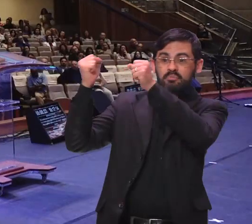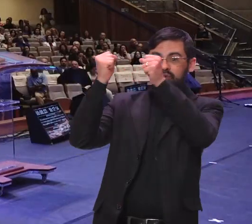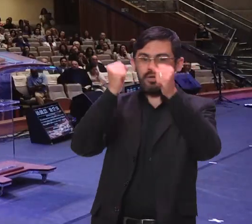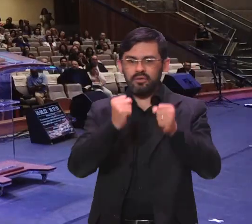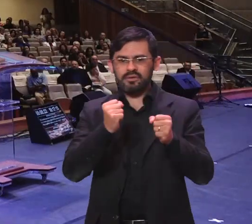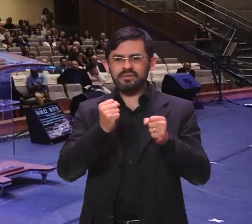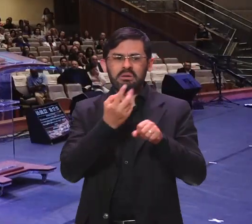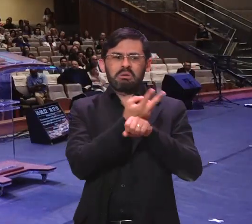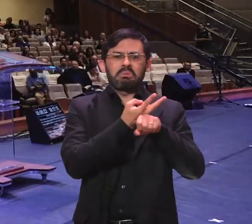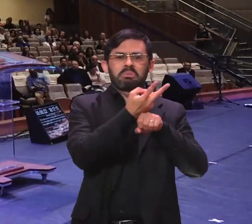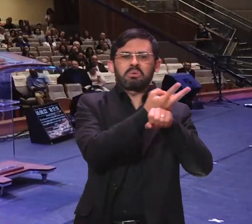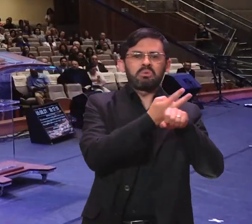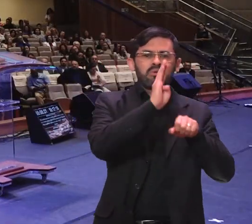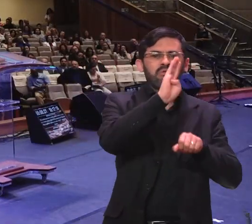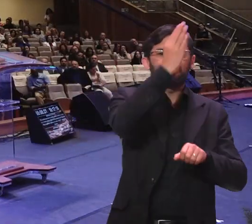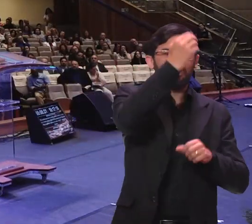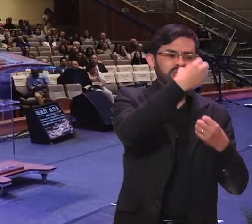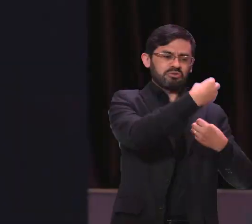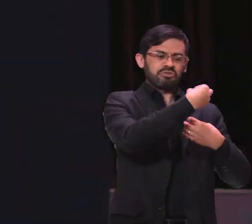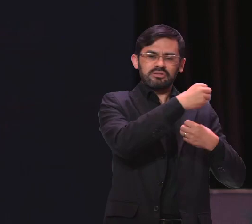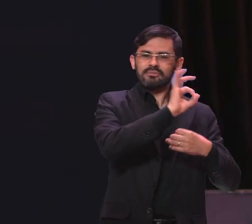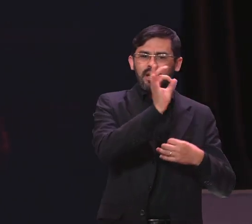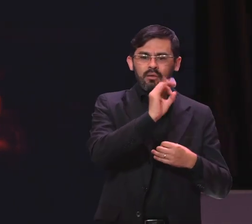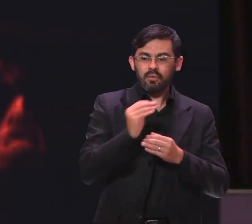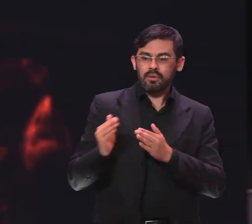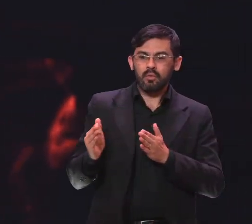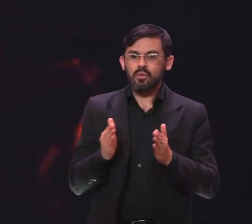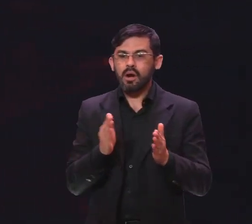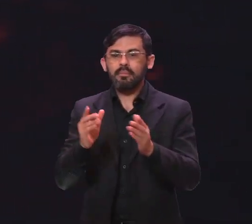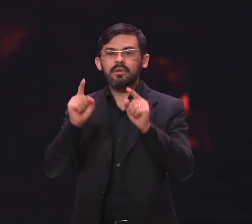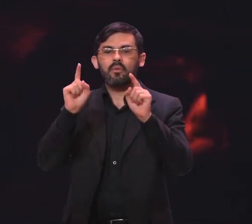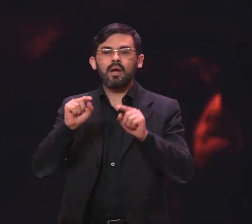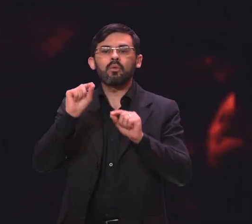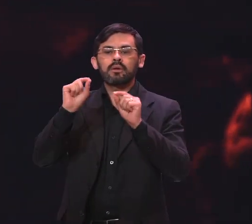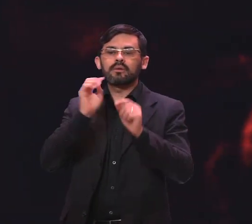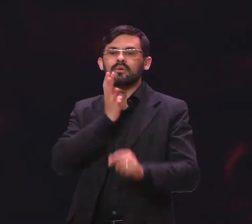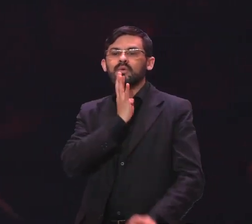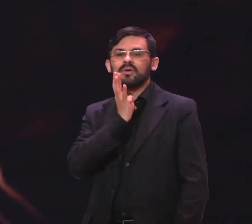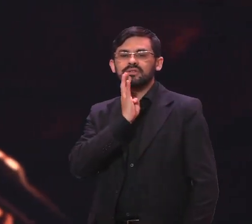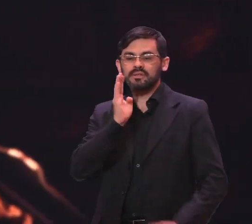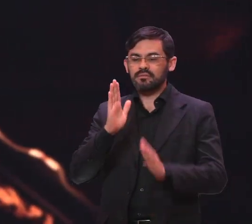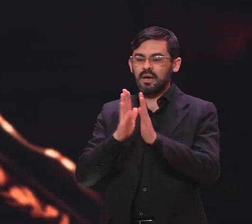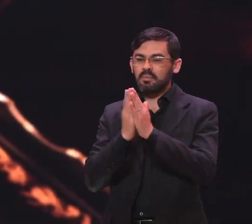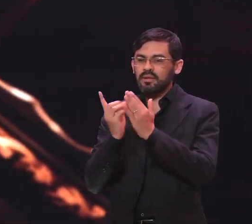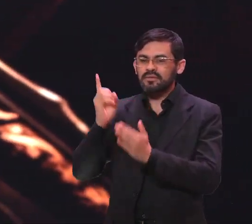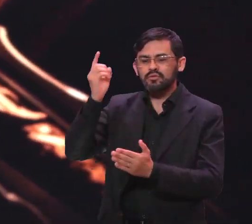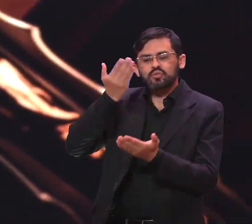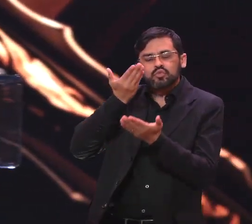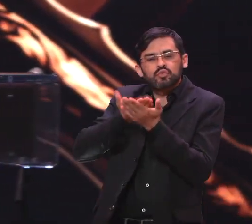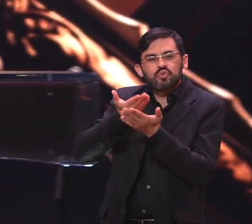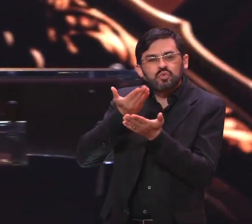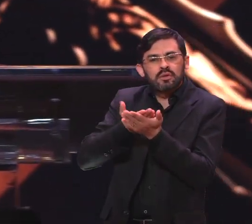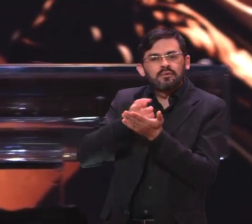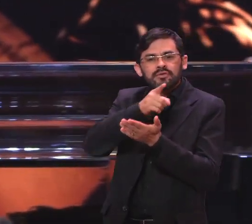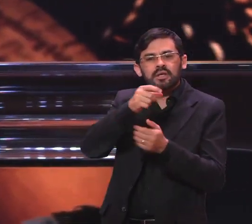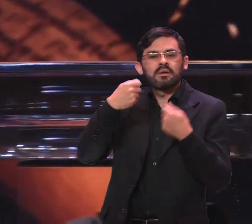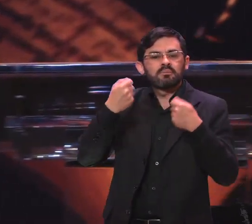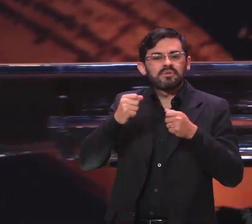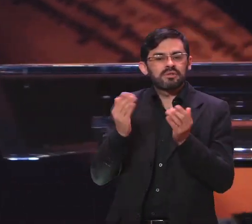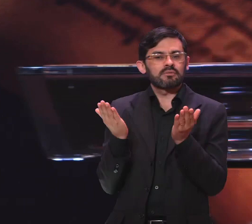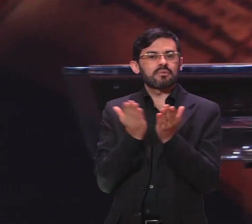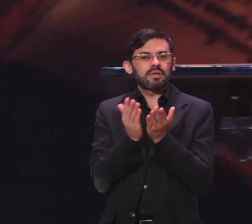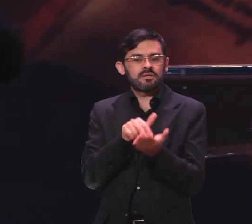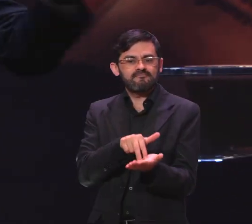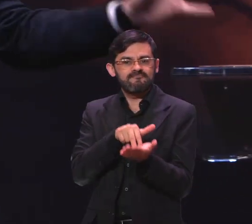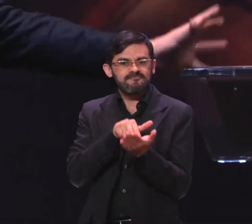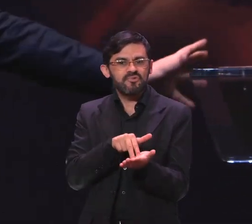vá atrás de falsos ensinos. O caminho é conhecendo a palavra, é estudando ela. Você precisa ser um crente maduro na